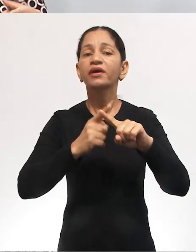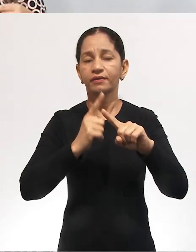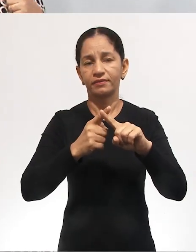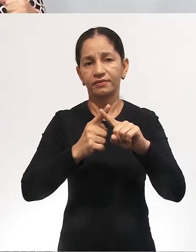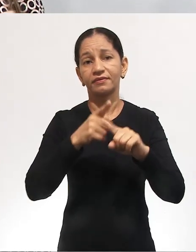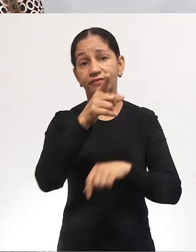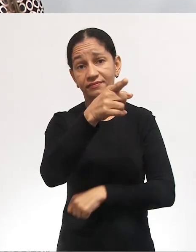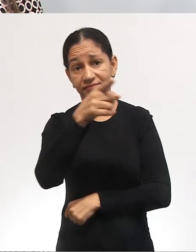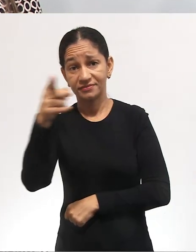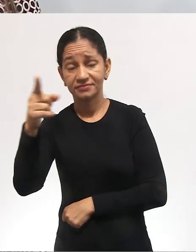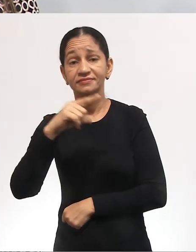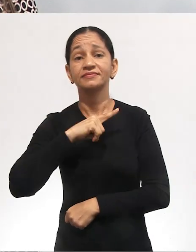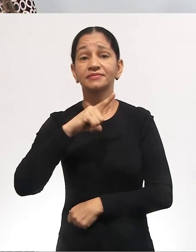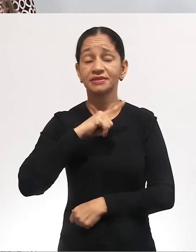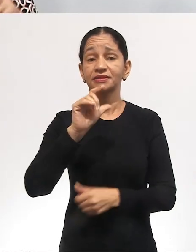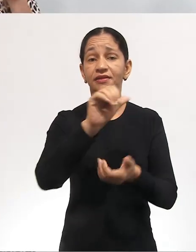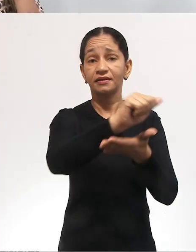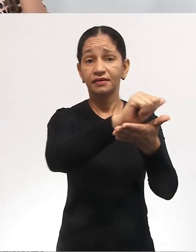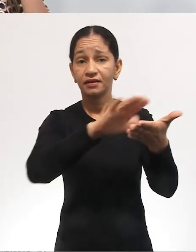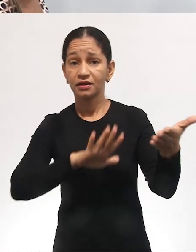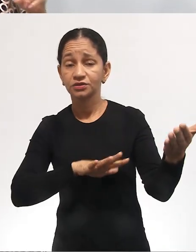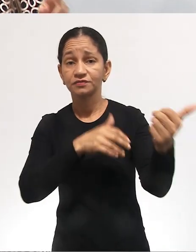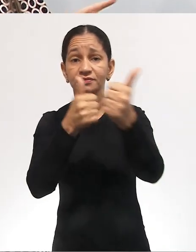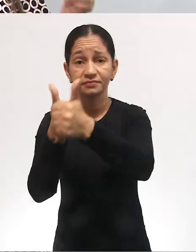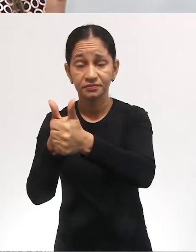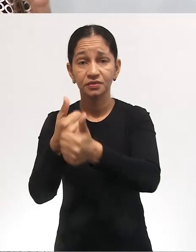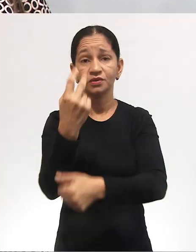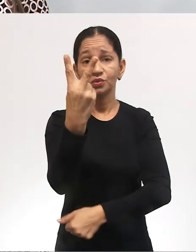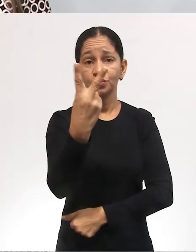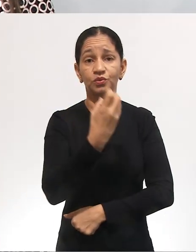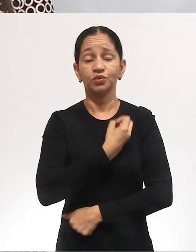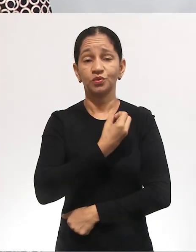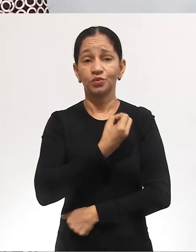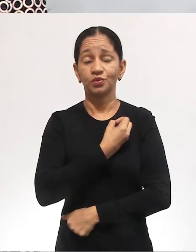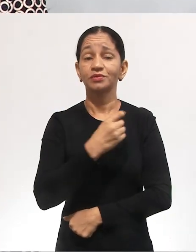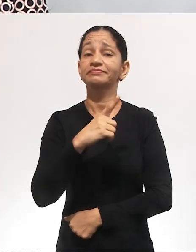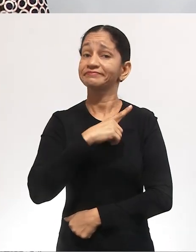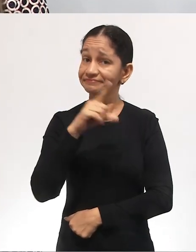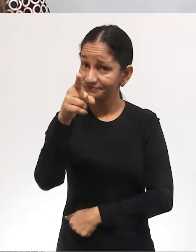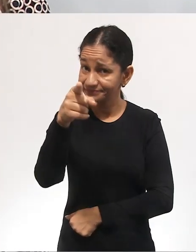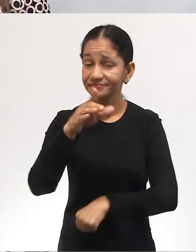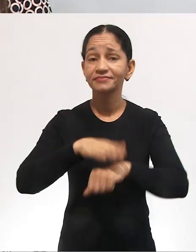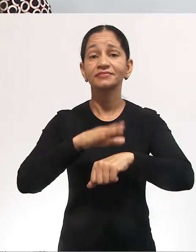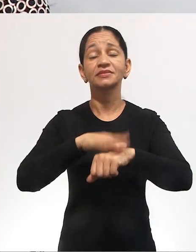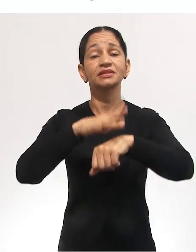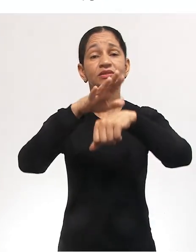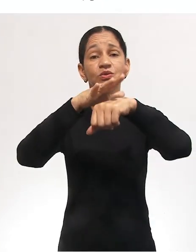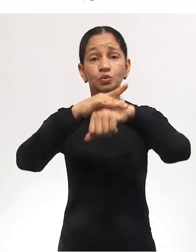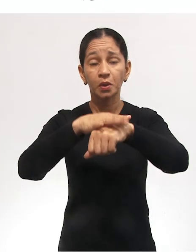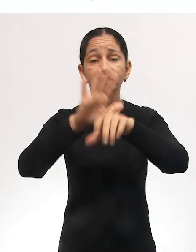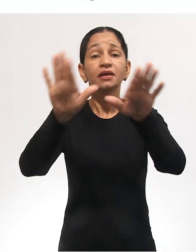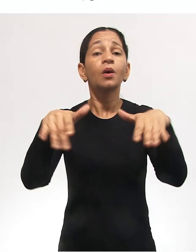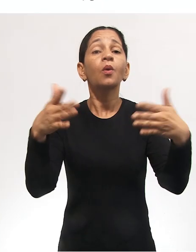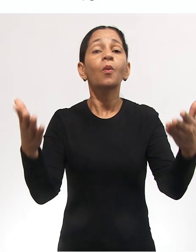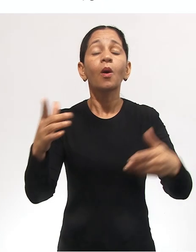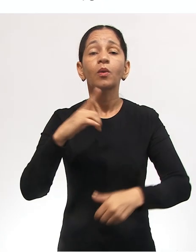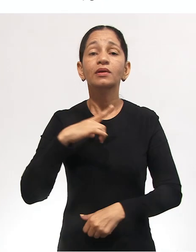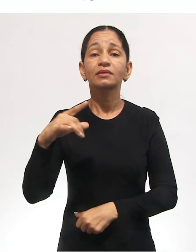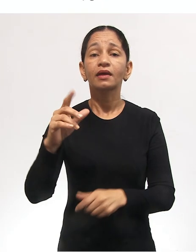Porque vocês têm uma atividade de percurso número 2 que envolve a questão de doenças relacionadas